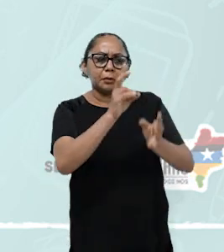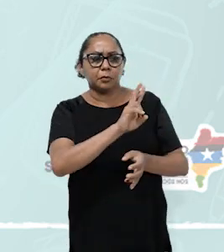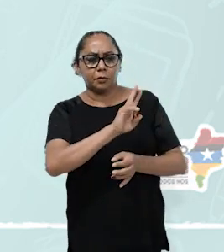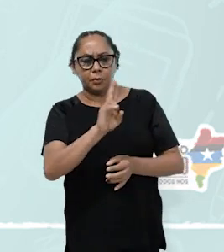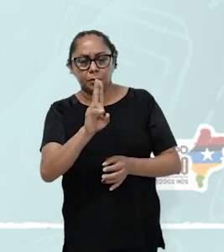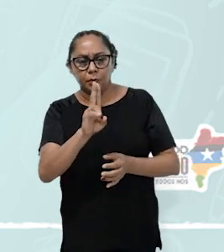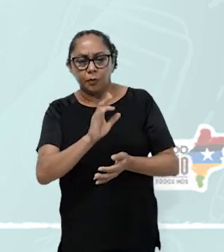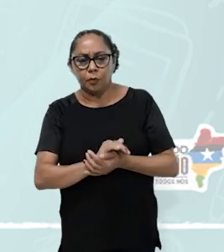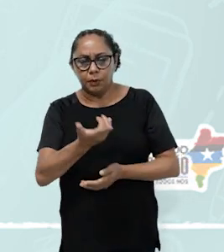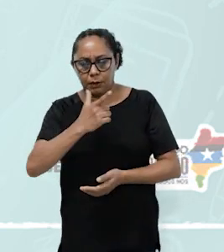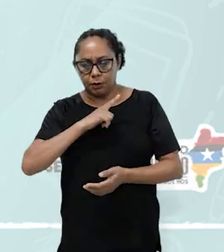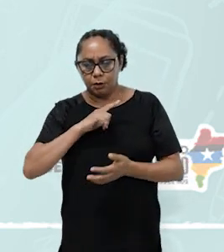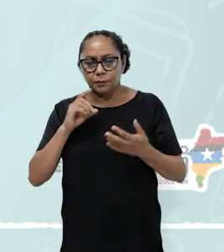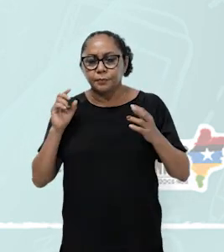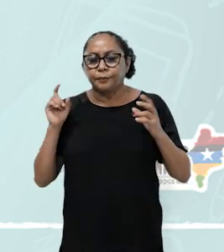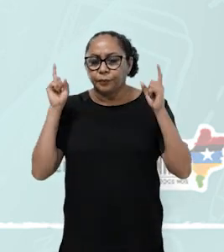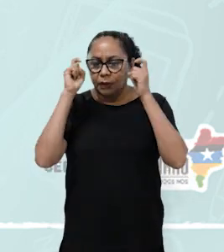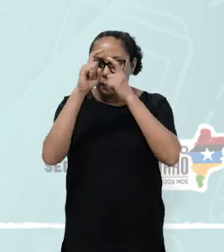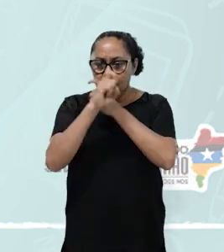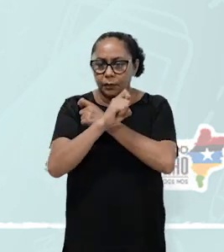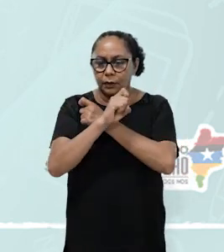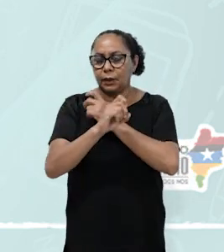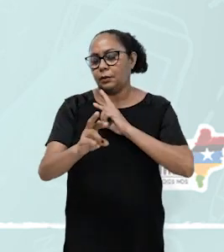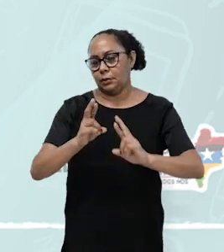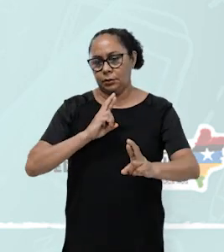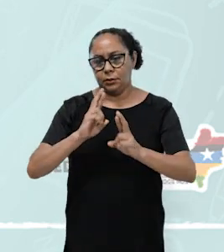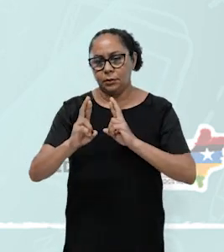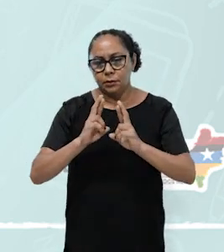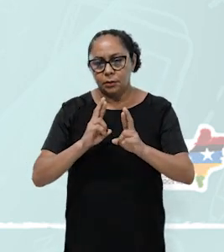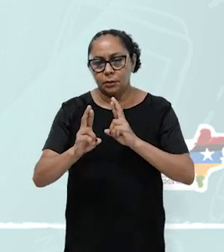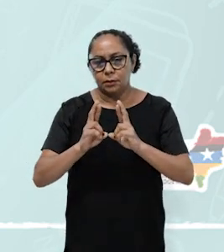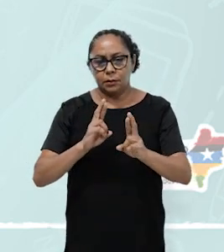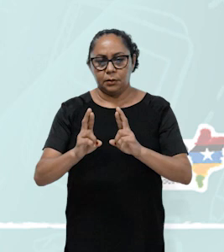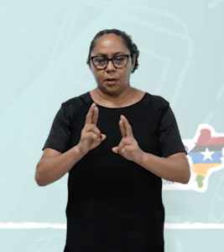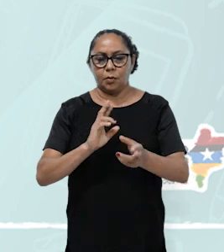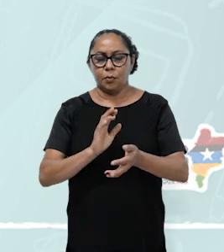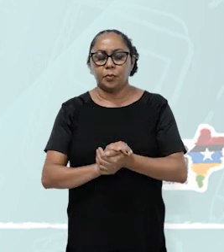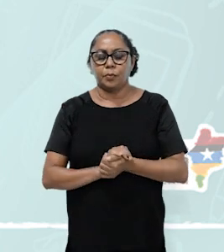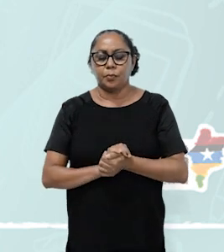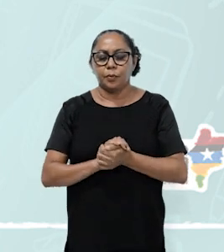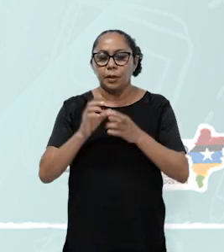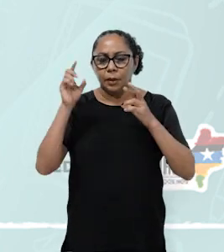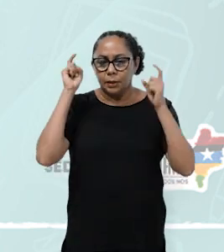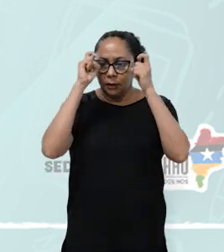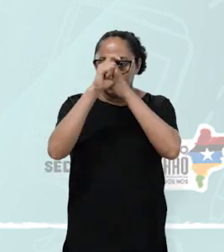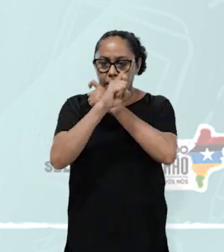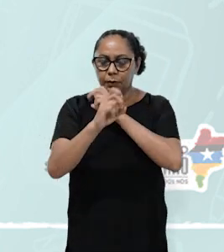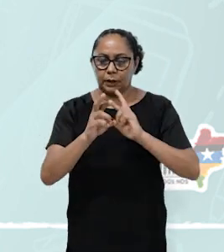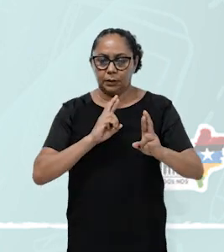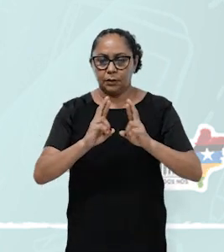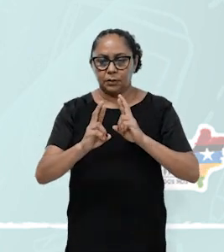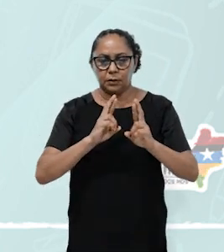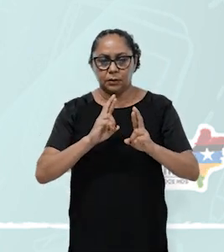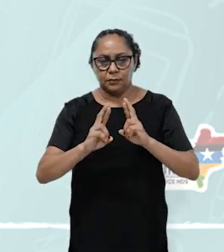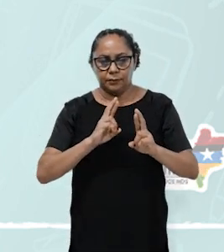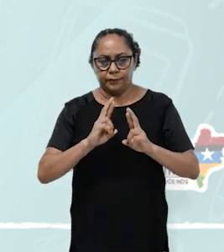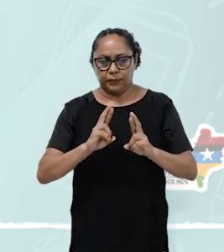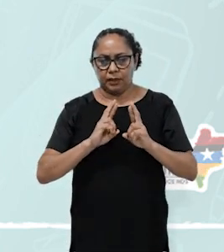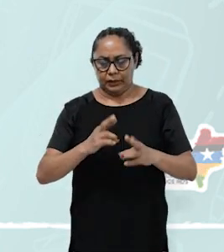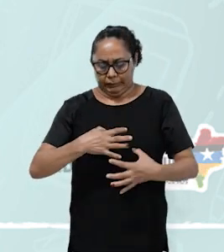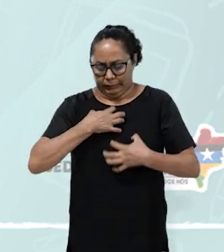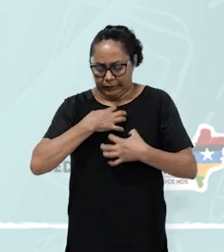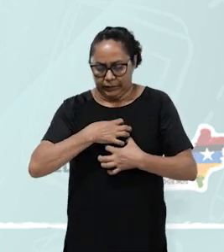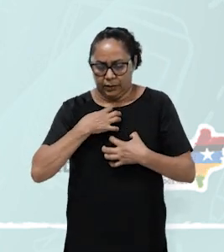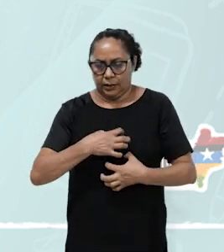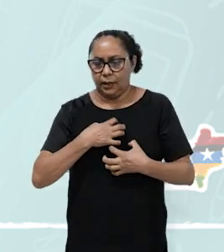uma dificuldade muito grande de relacionamento. O professor está me descrevendo dessa maneira. E essa dificuldade de relacionamento, um temperamento explosivo, fez com que